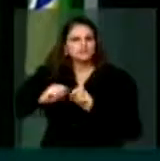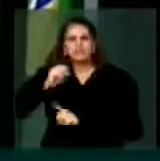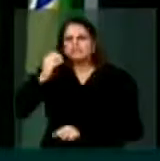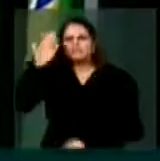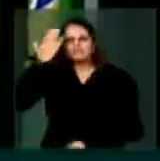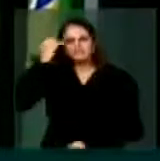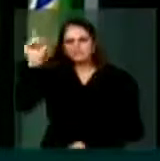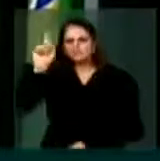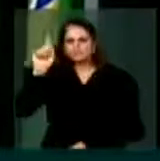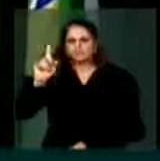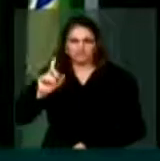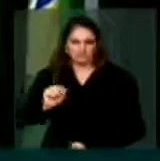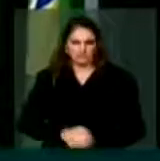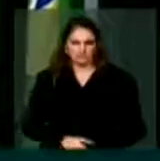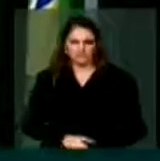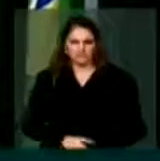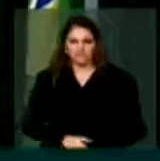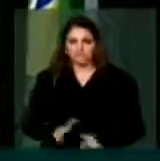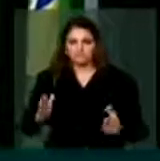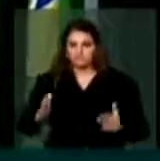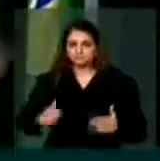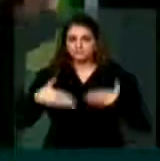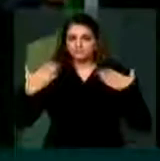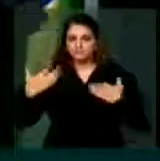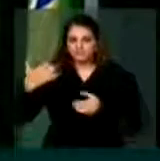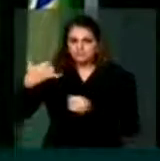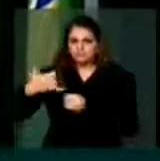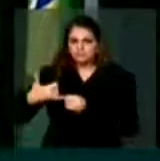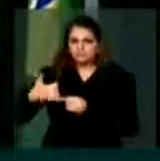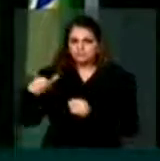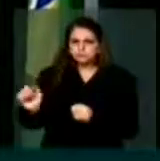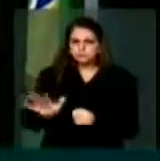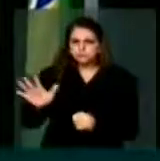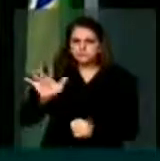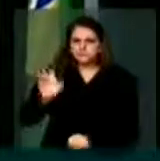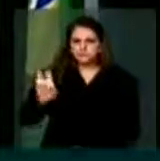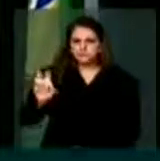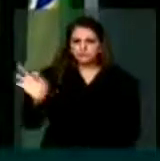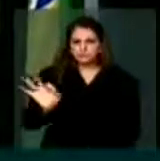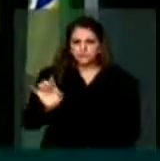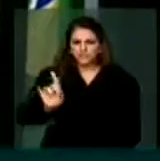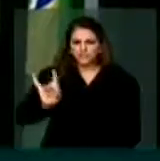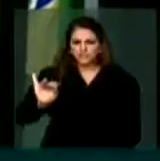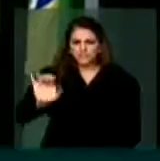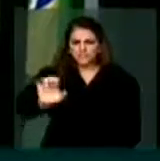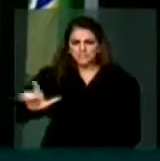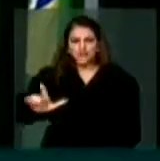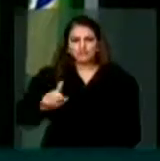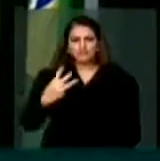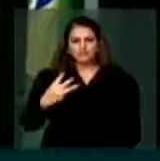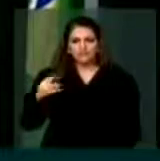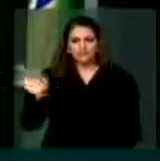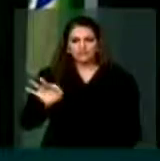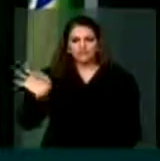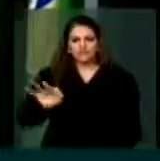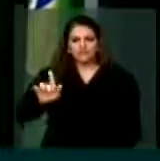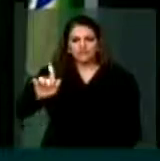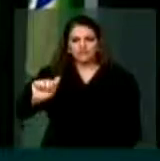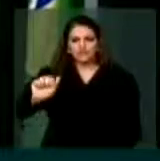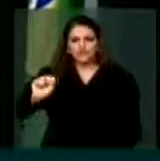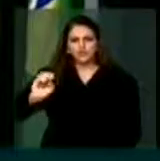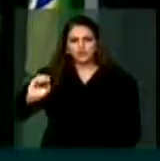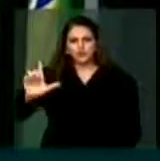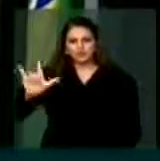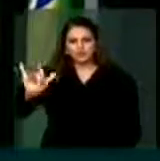soubemos que o governo acaba de aumentar os combustíveis, 5% o diesel, 3% a gasolina, quando eles diziam